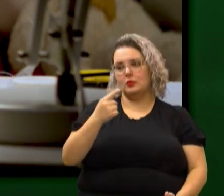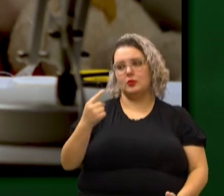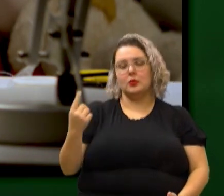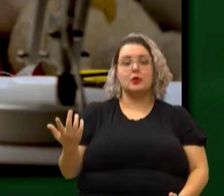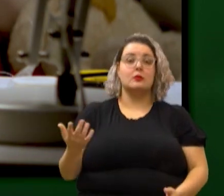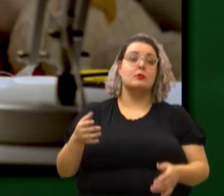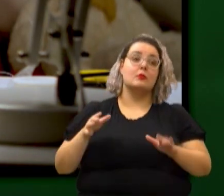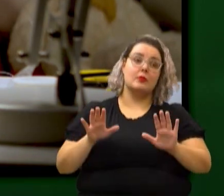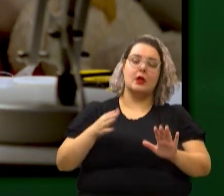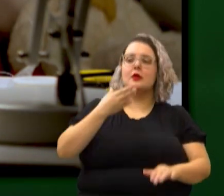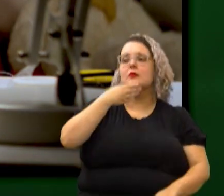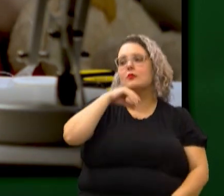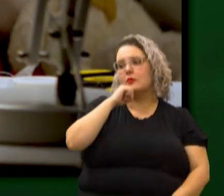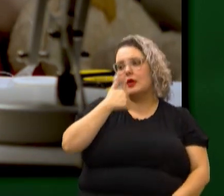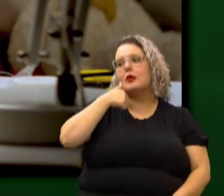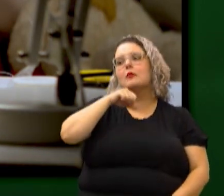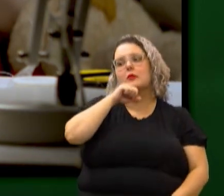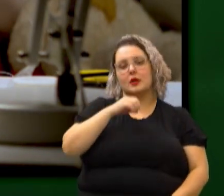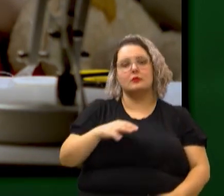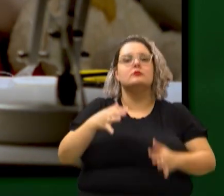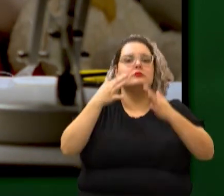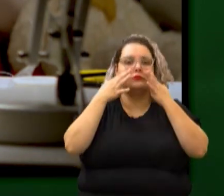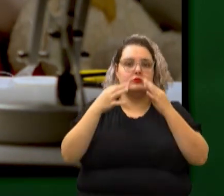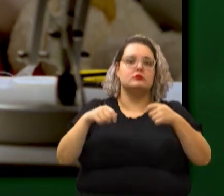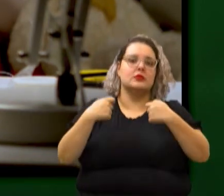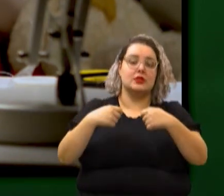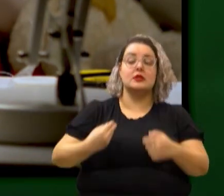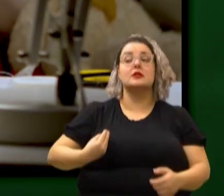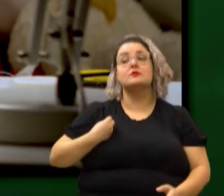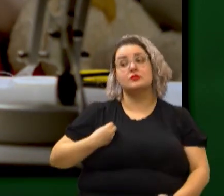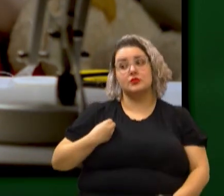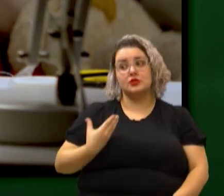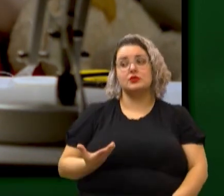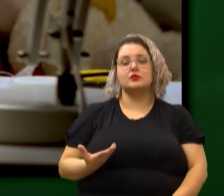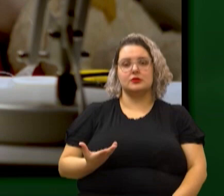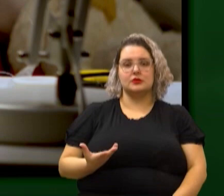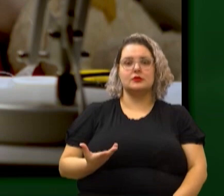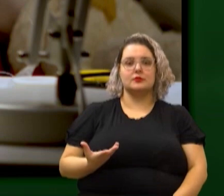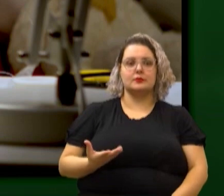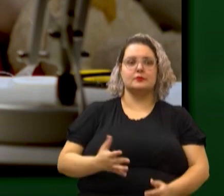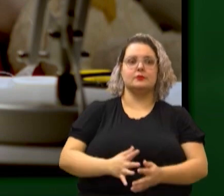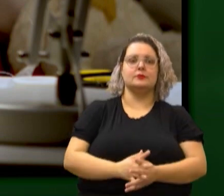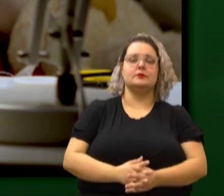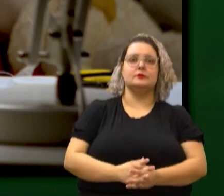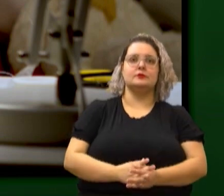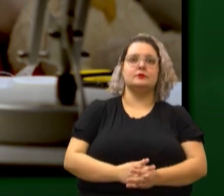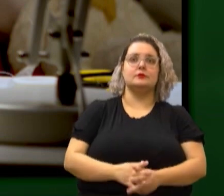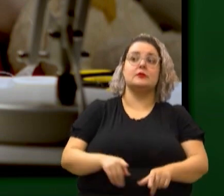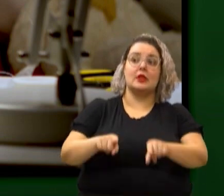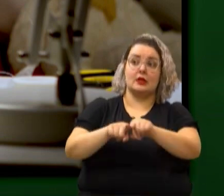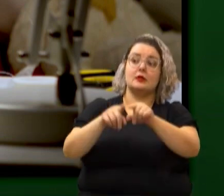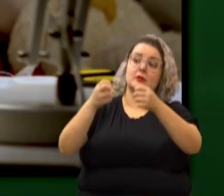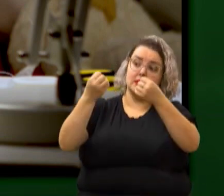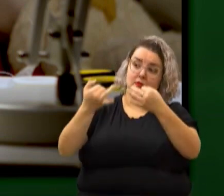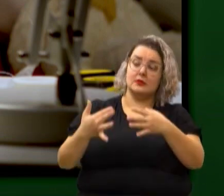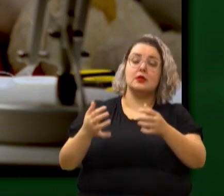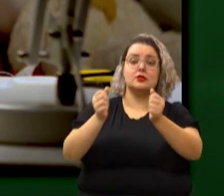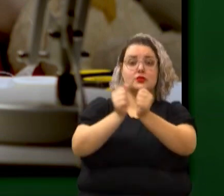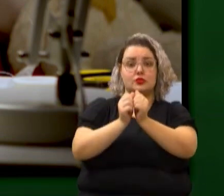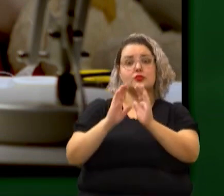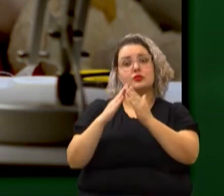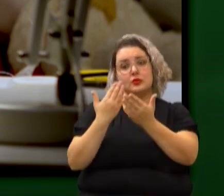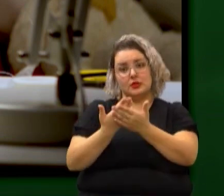de cada um né mas os pais precisam sim estar bem atentos presentes e orientando